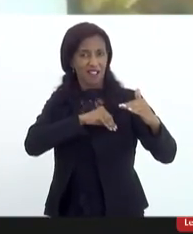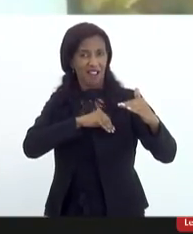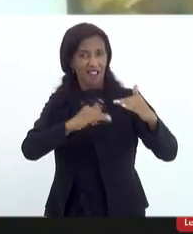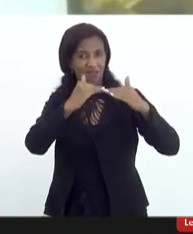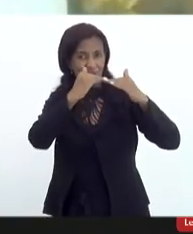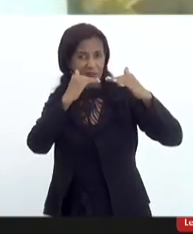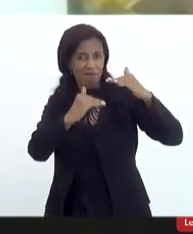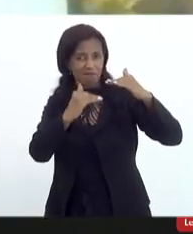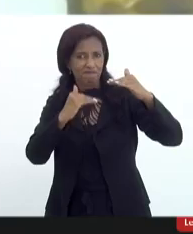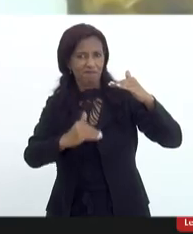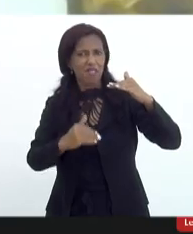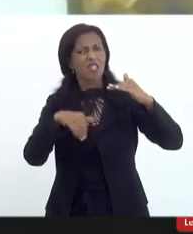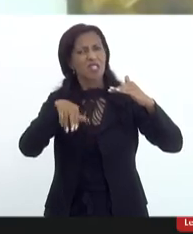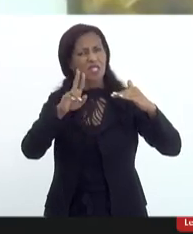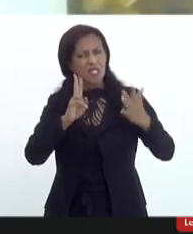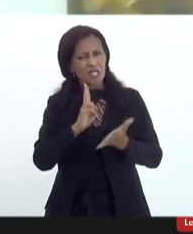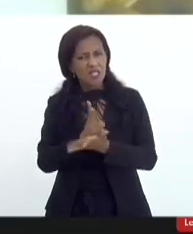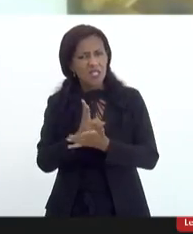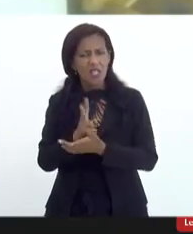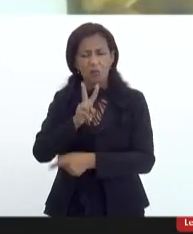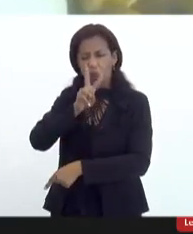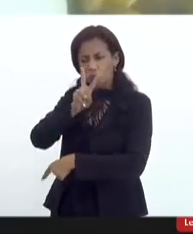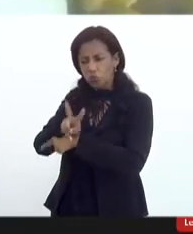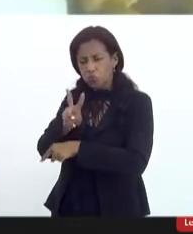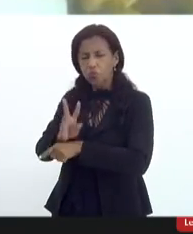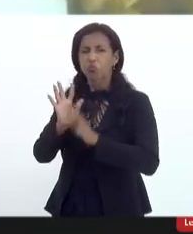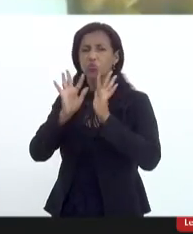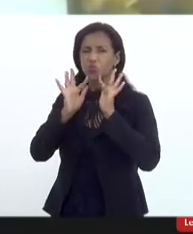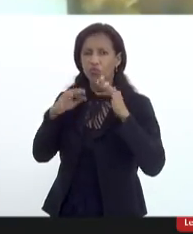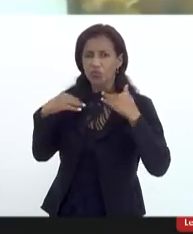assim sustentamos a nossa família,